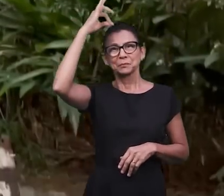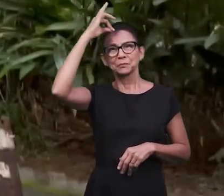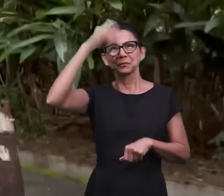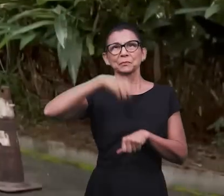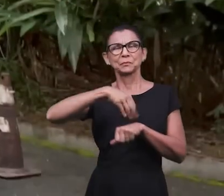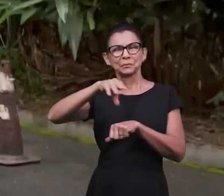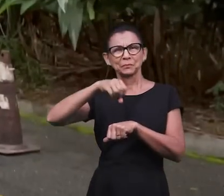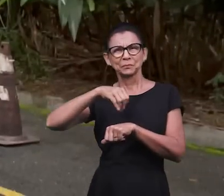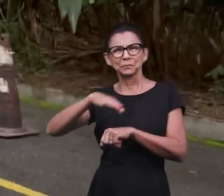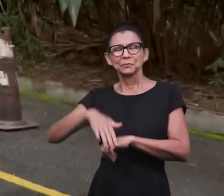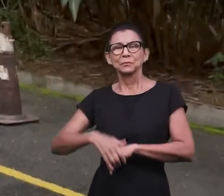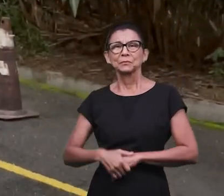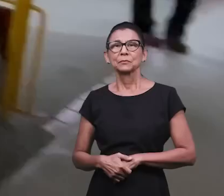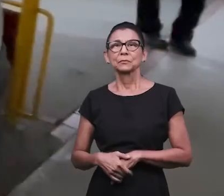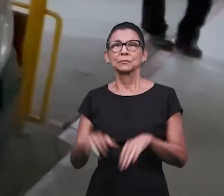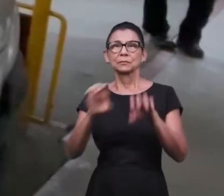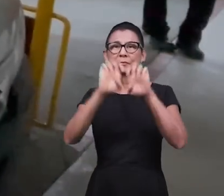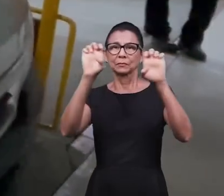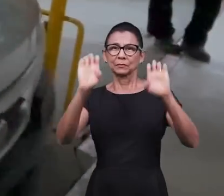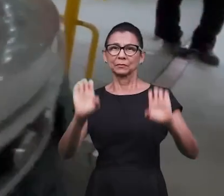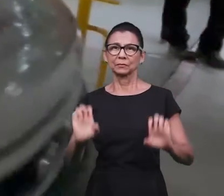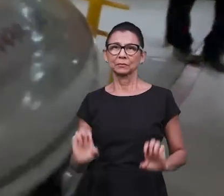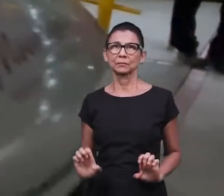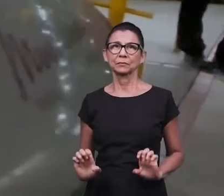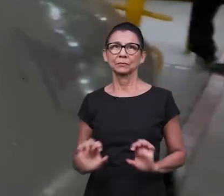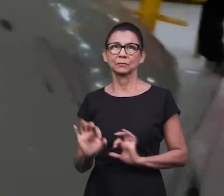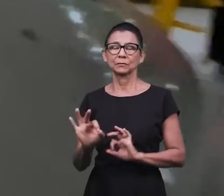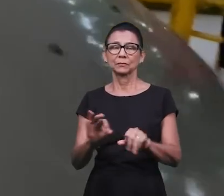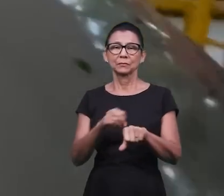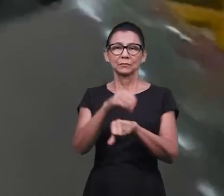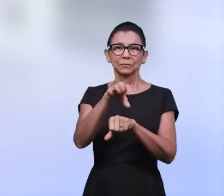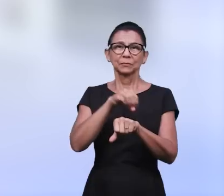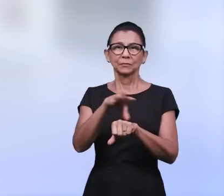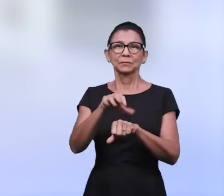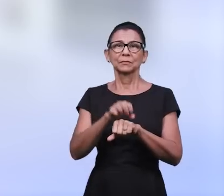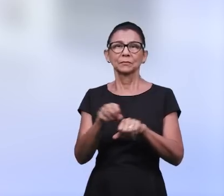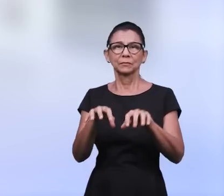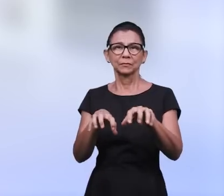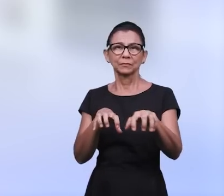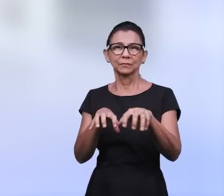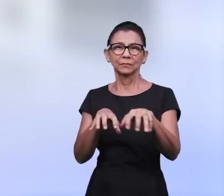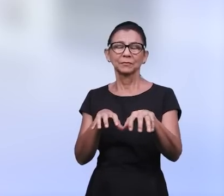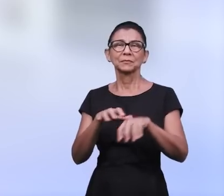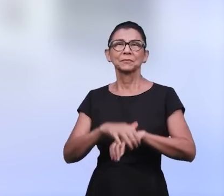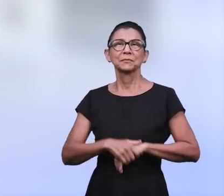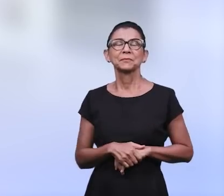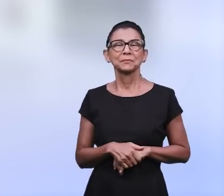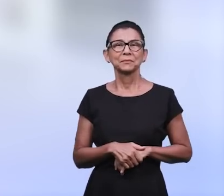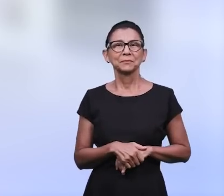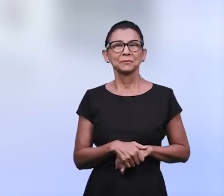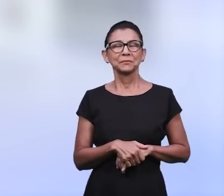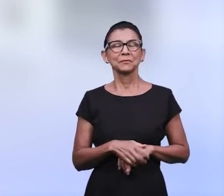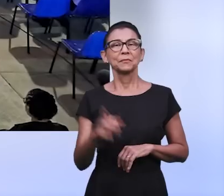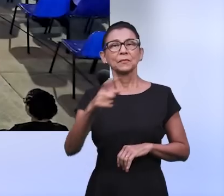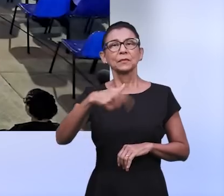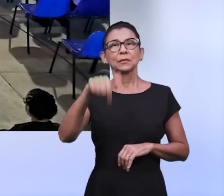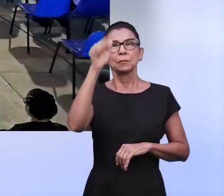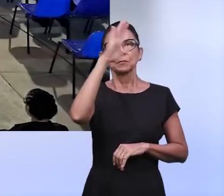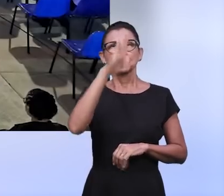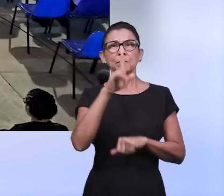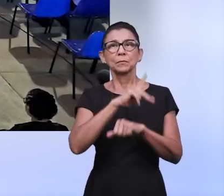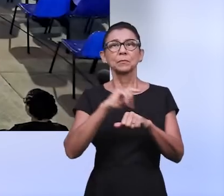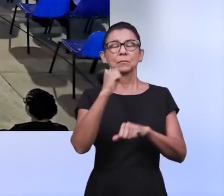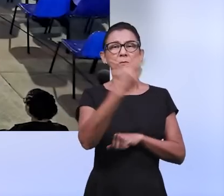Santo, onde temos ali uma estrutura para transmissão remota. Irmãos e pastores de todo o Brasil e também no